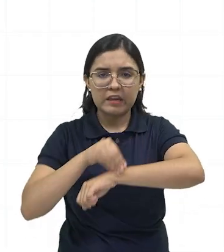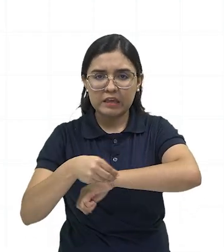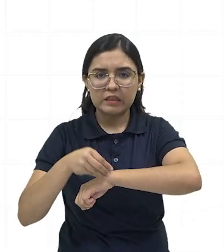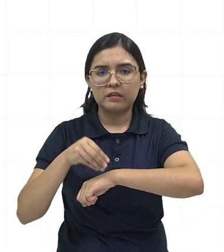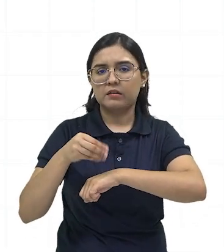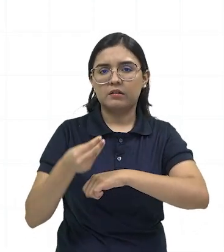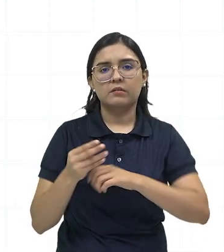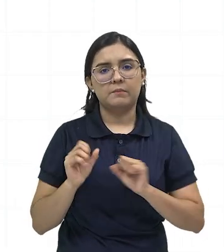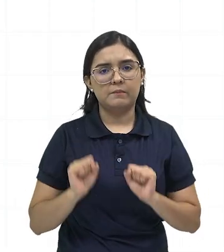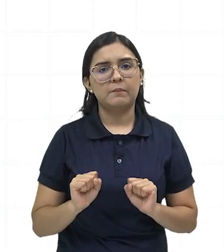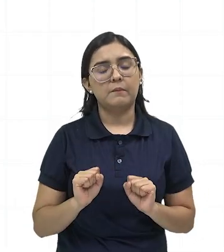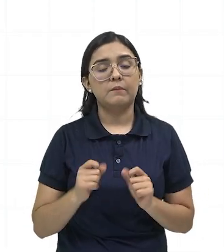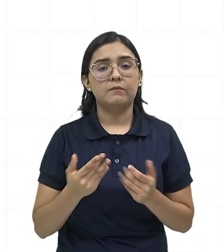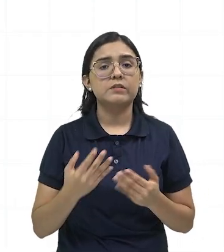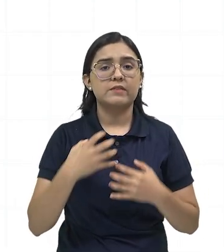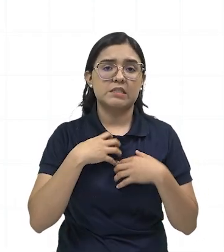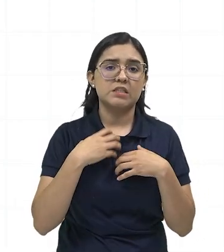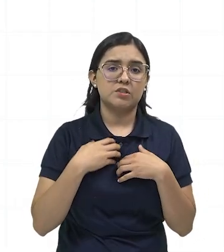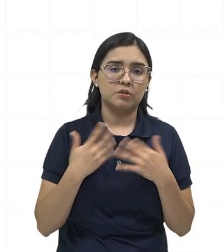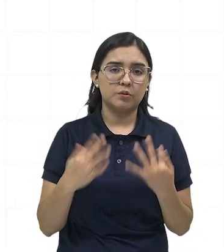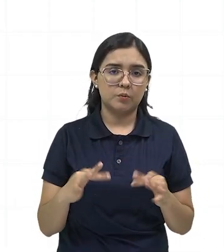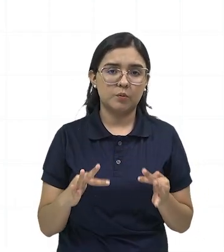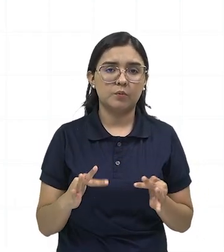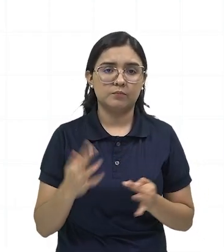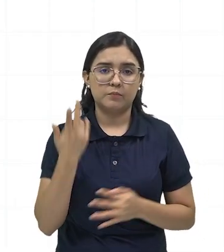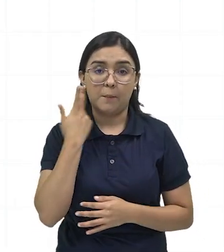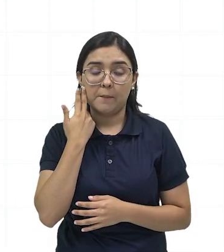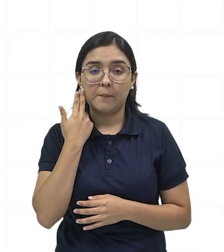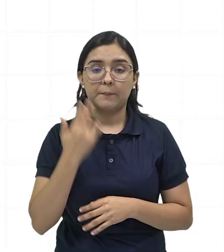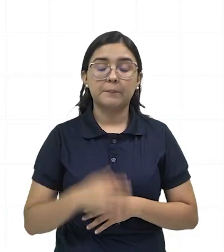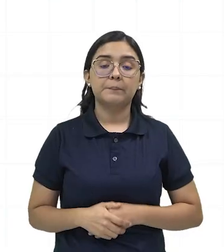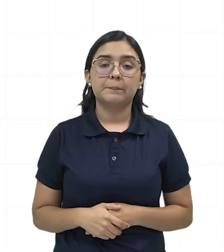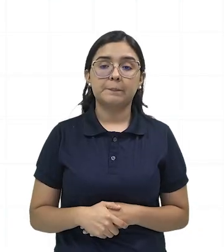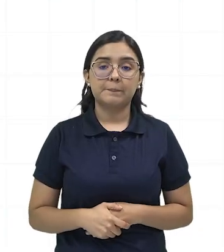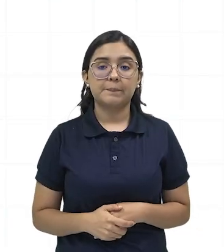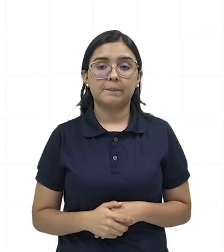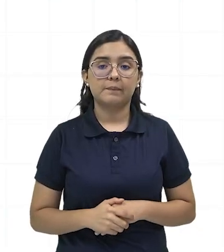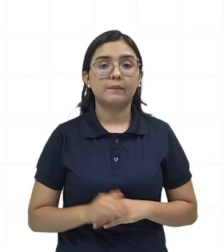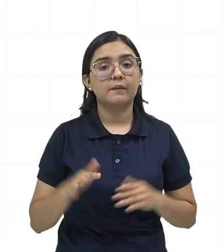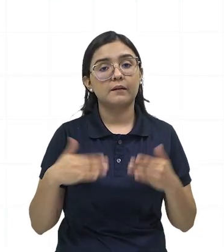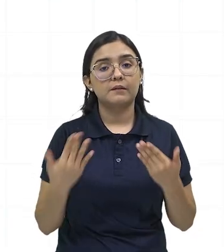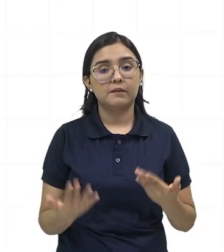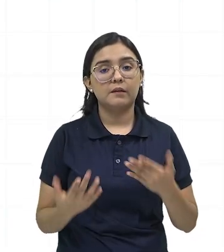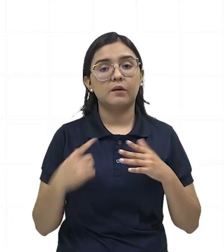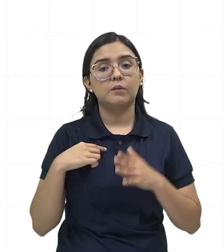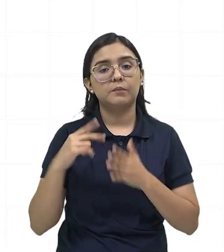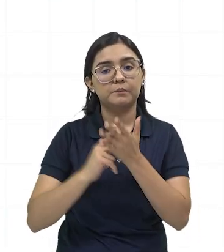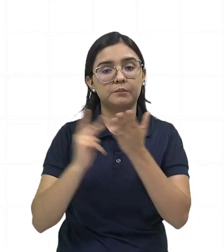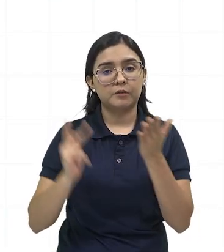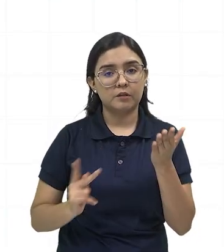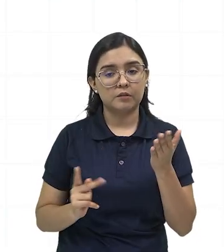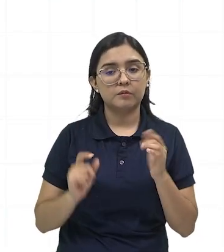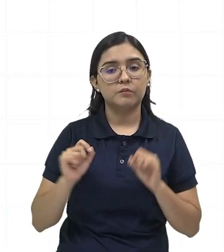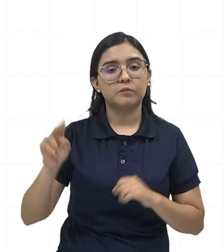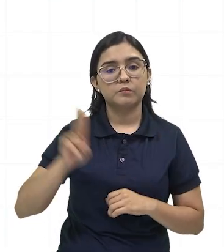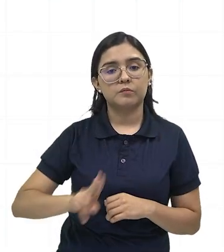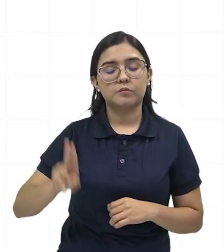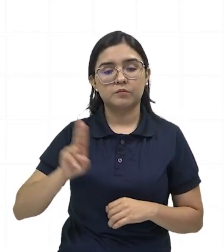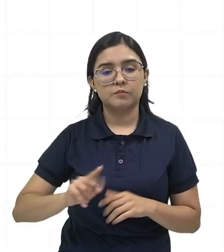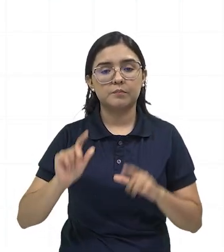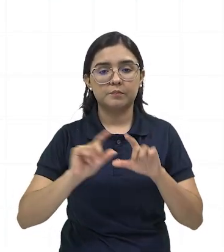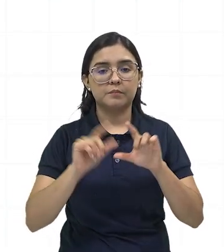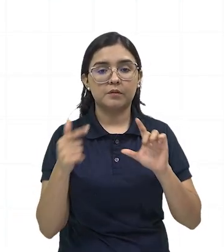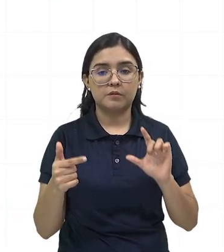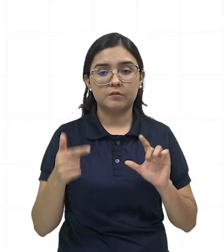física. Você vai estar sentindo sim. Então, o poeta, né, ao escrever esse poema, ele utilizou o